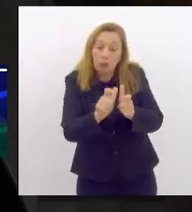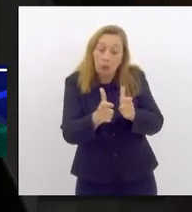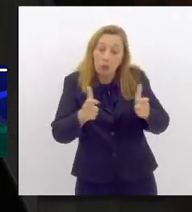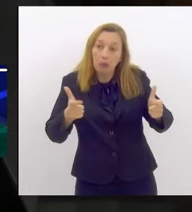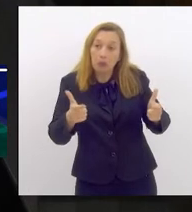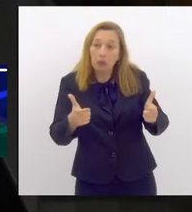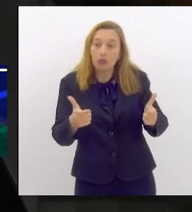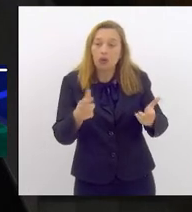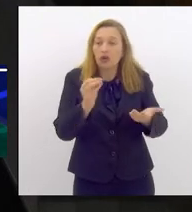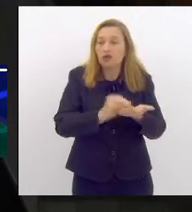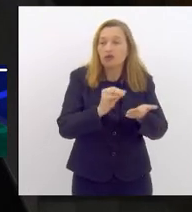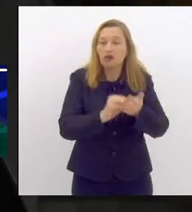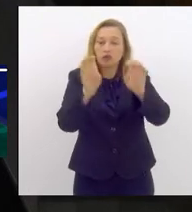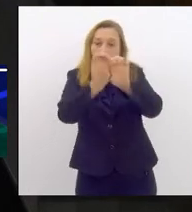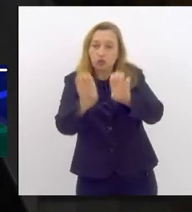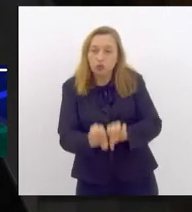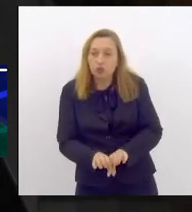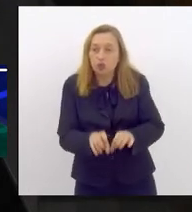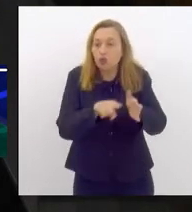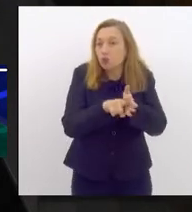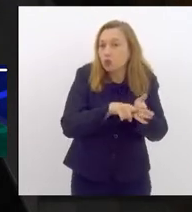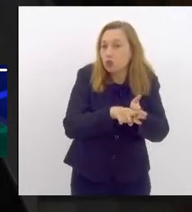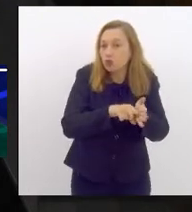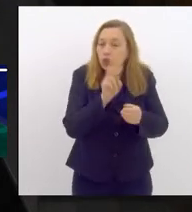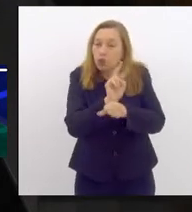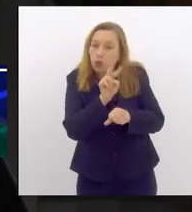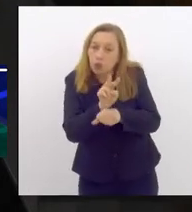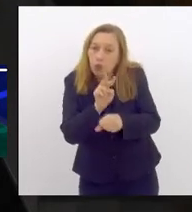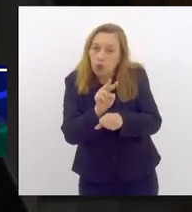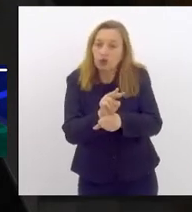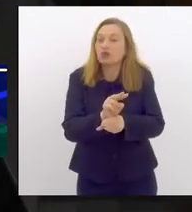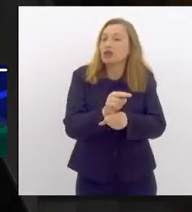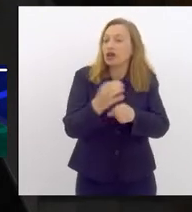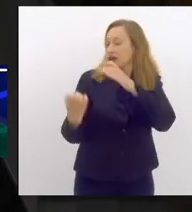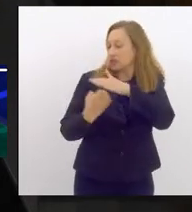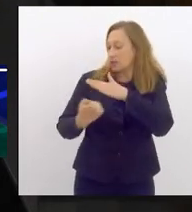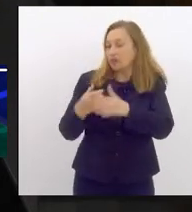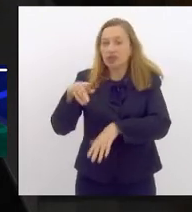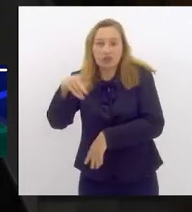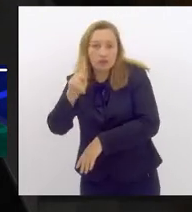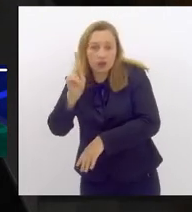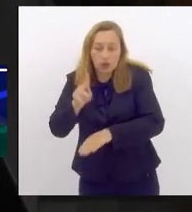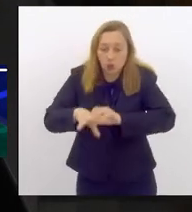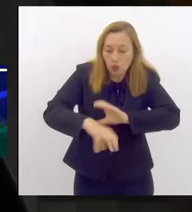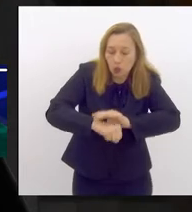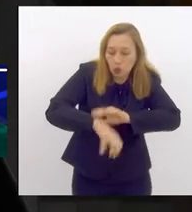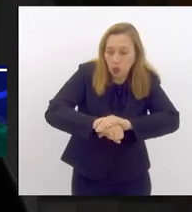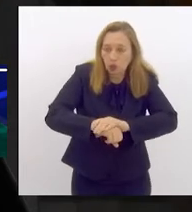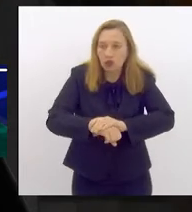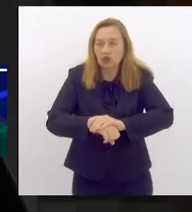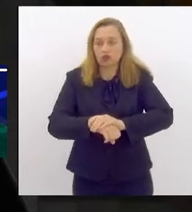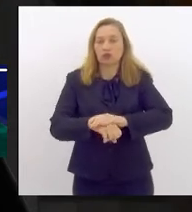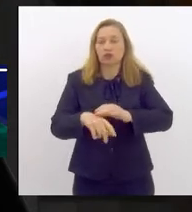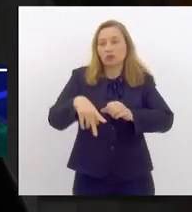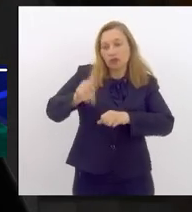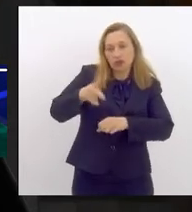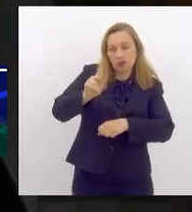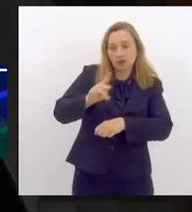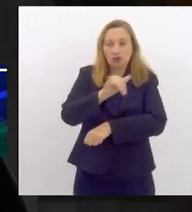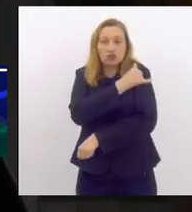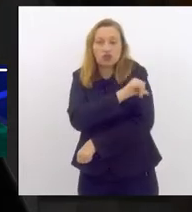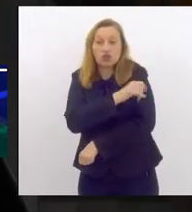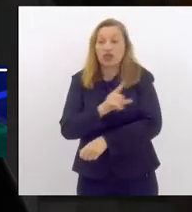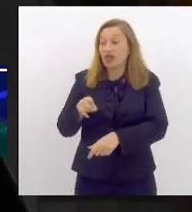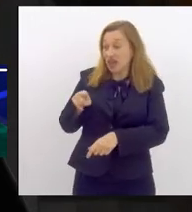como ausência de estrutura de fiscalização para fiscalizar as empresas de petróleo explorar o petróleo no Rio de Janeiro e elas mesmas